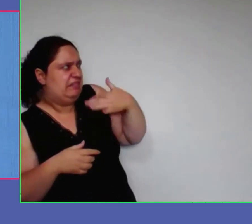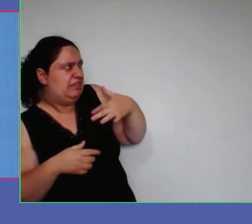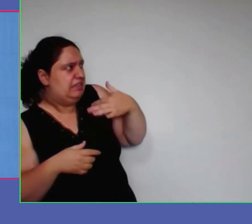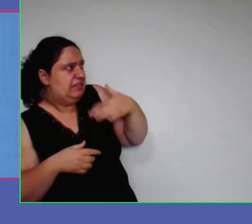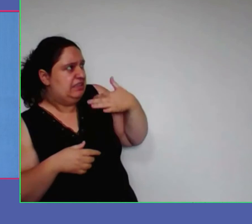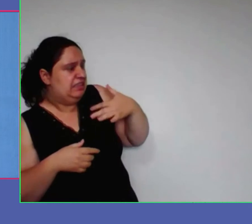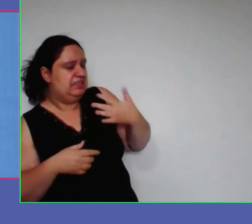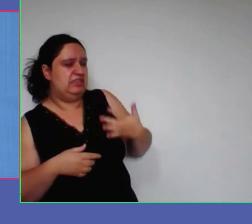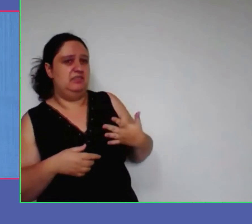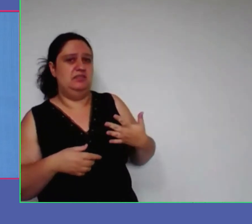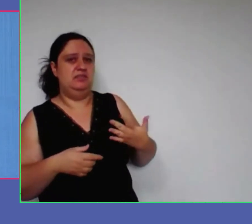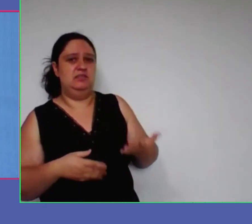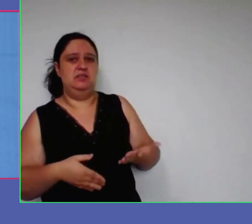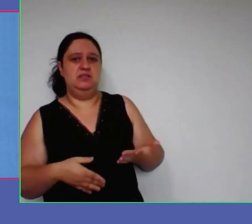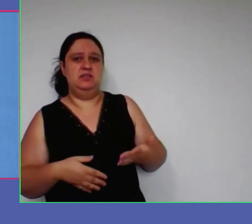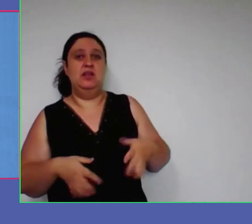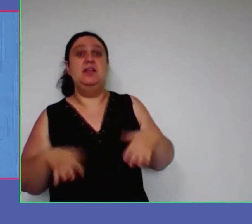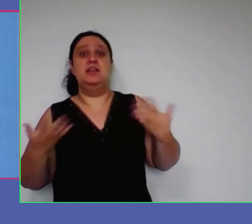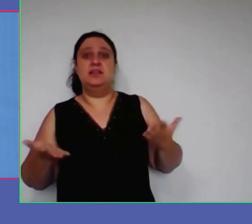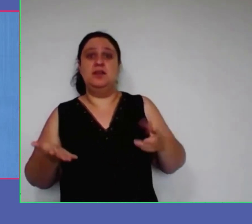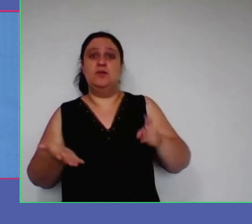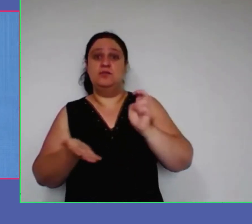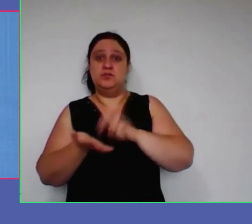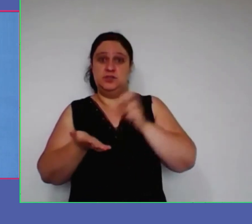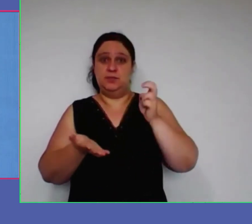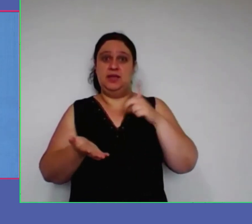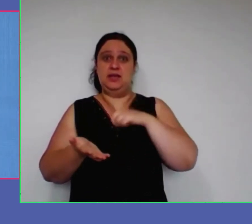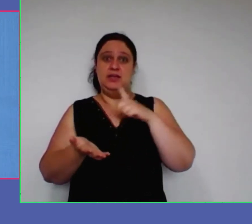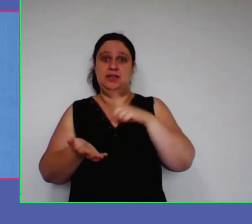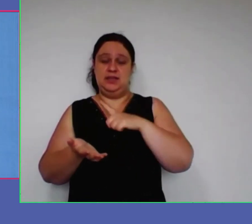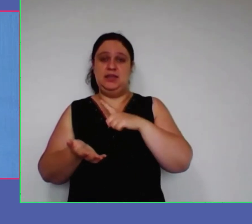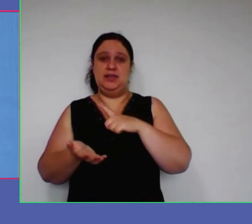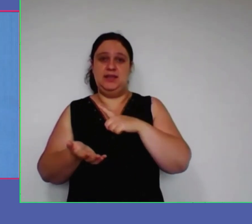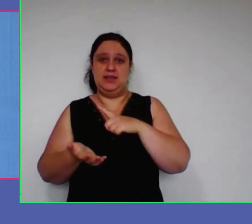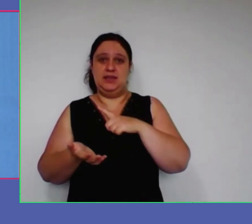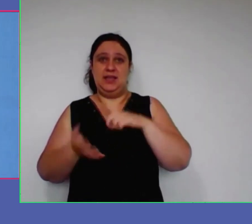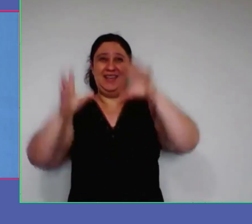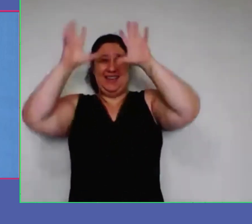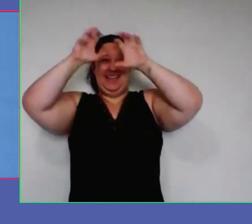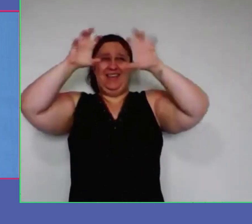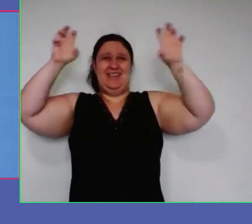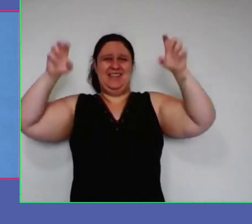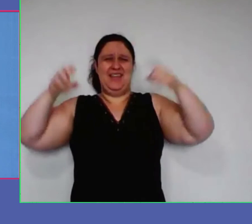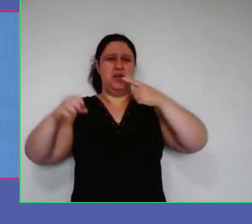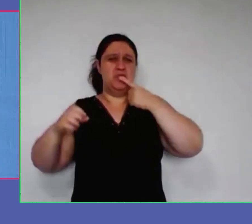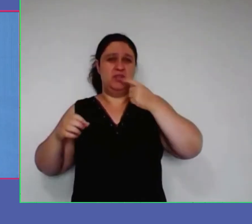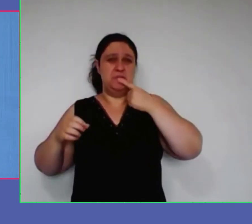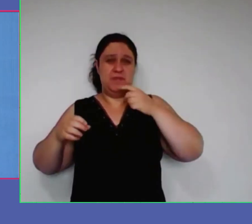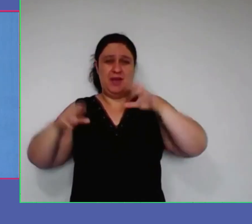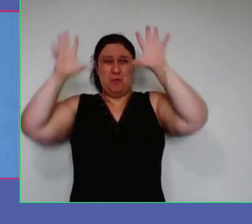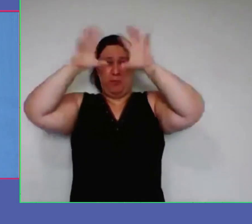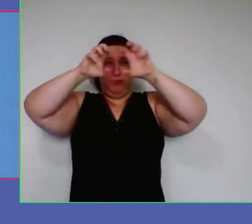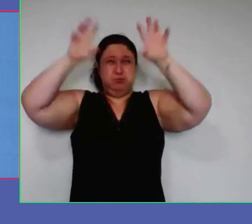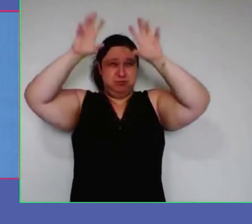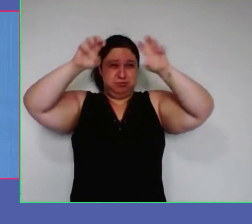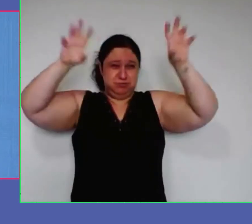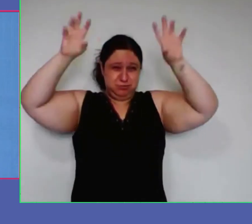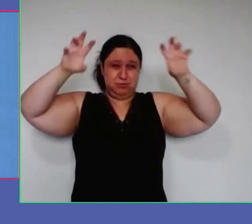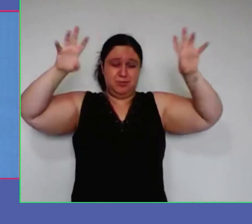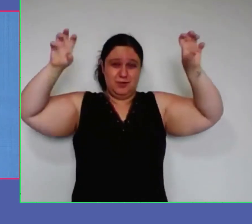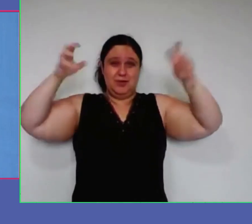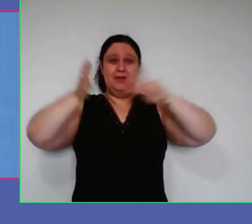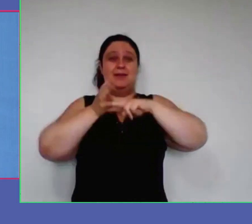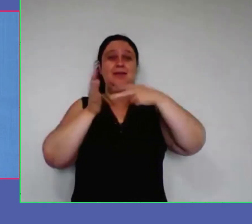manhã acontecer um céu vermelho, nublado, com nuvens, irmãos, haverá